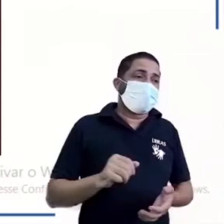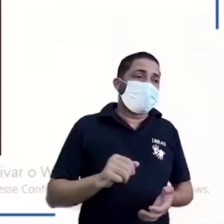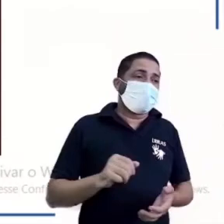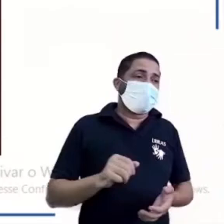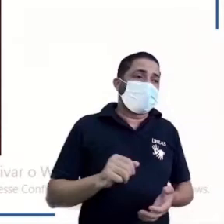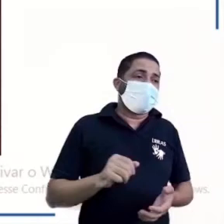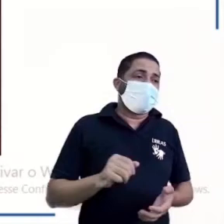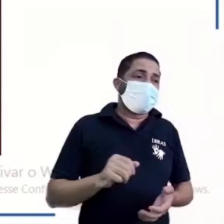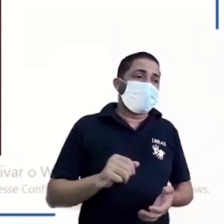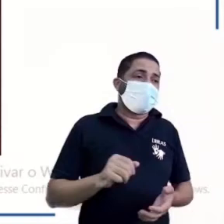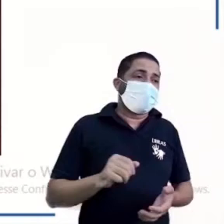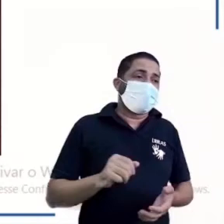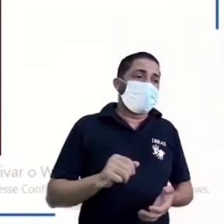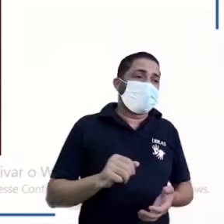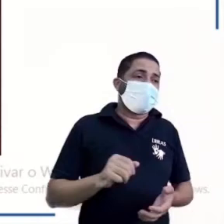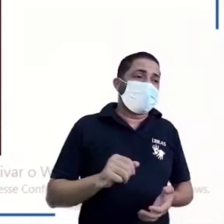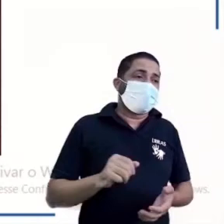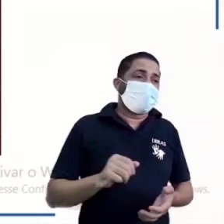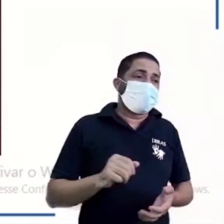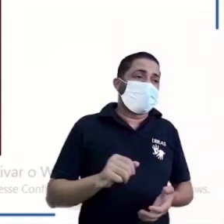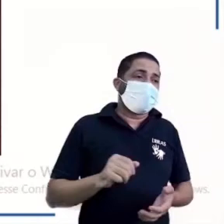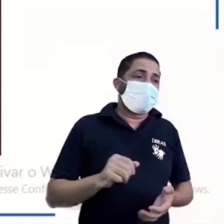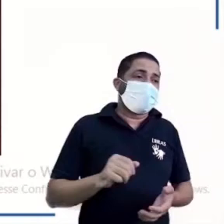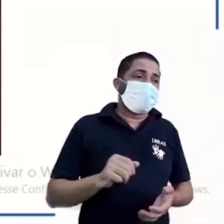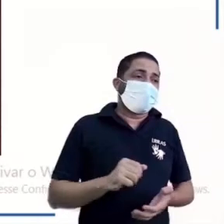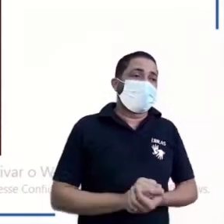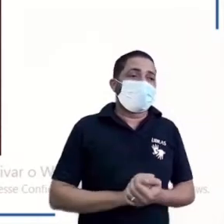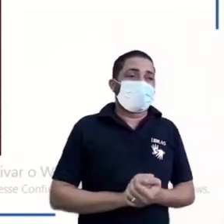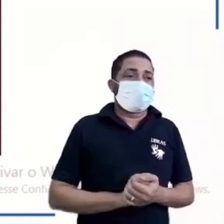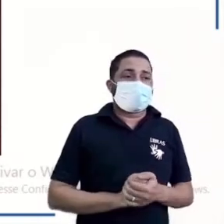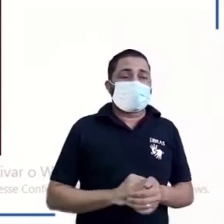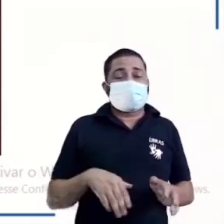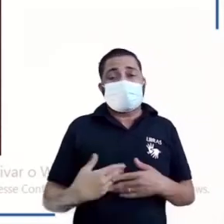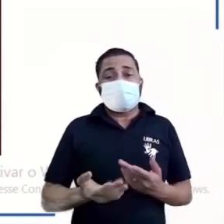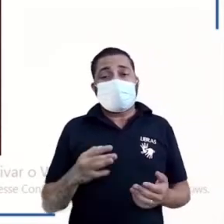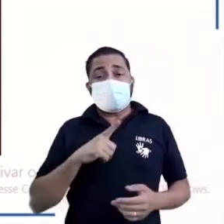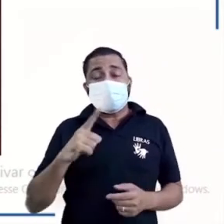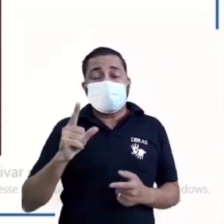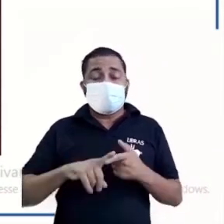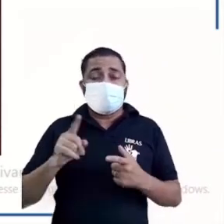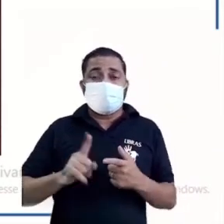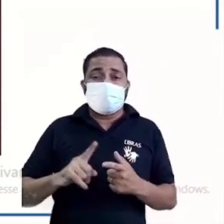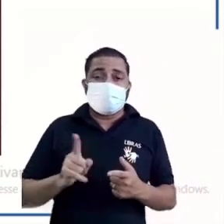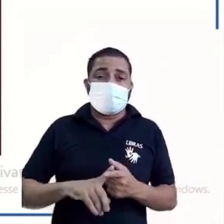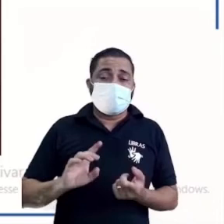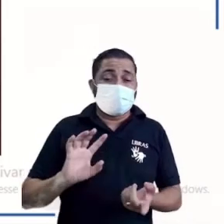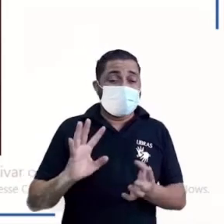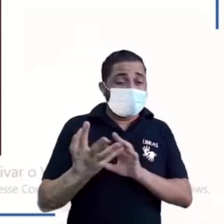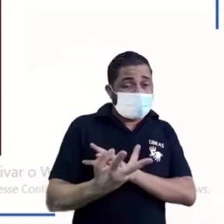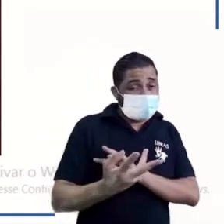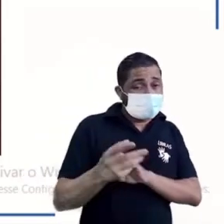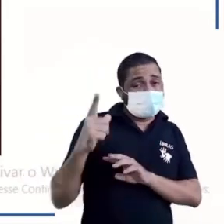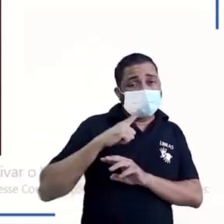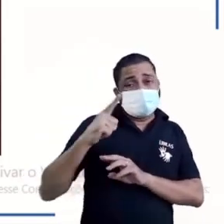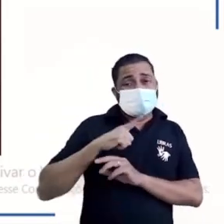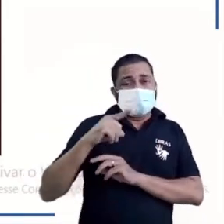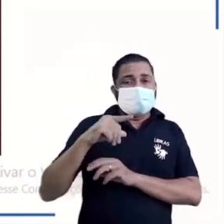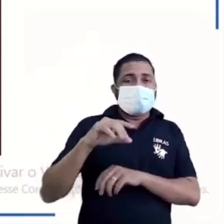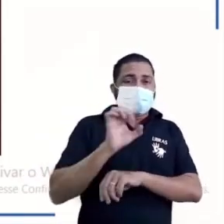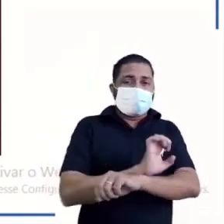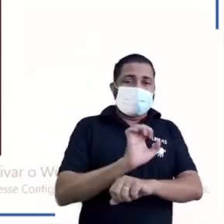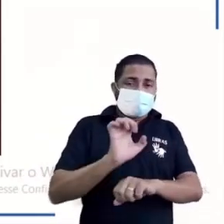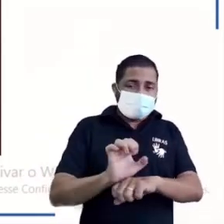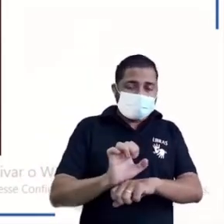branco, esquerdo escuro, com tom de madeira. Então nós temos ainda também o contraste de escala, né,